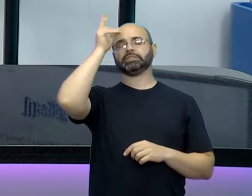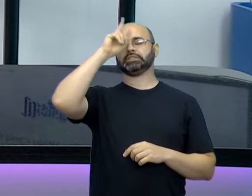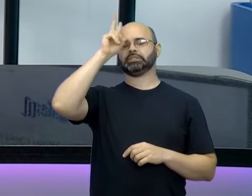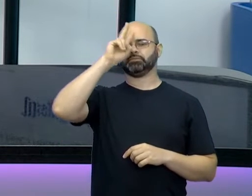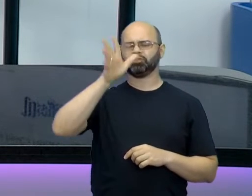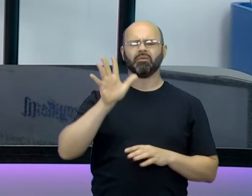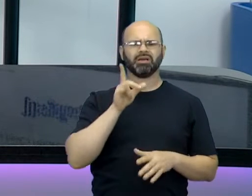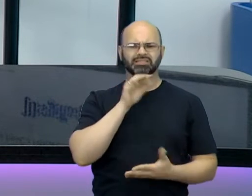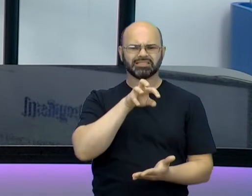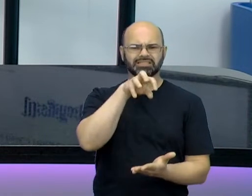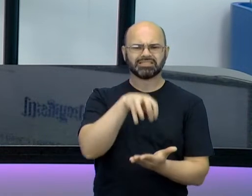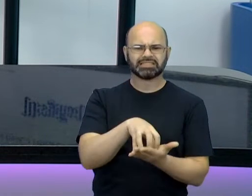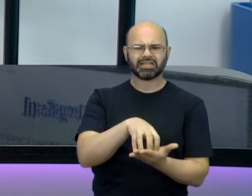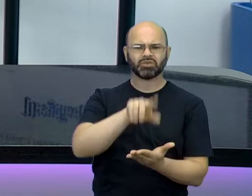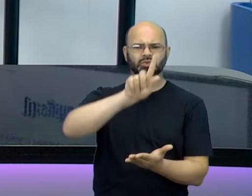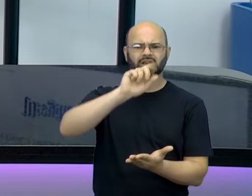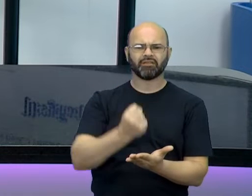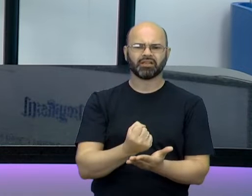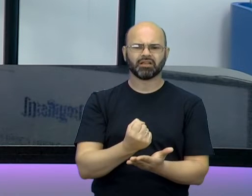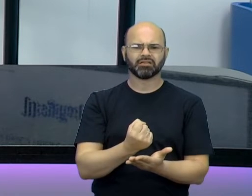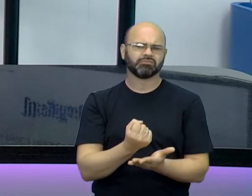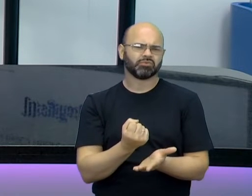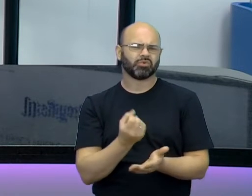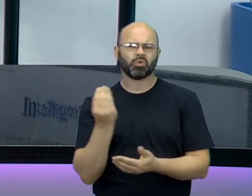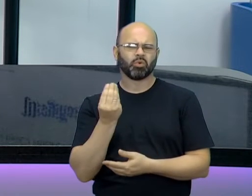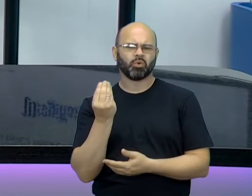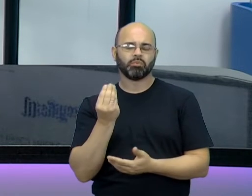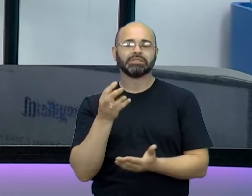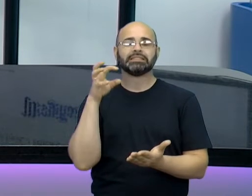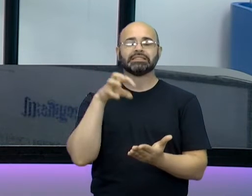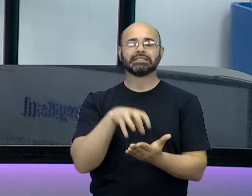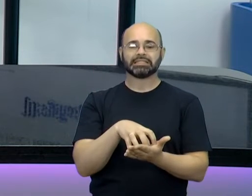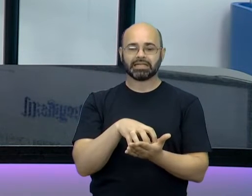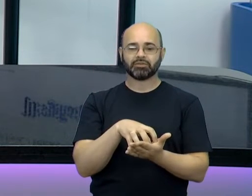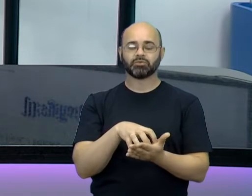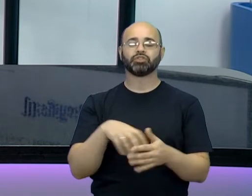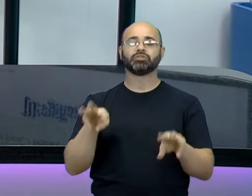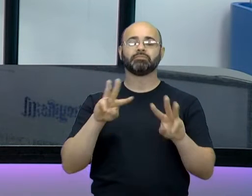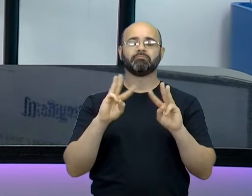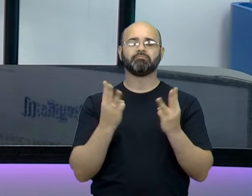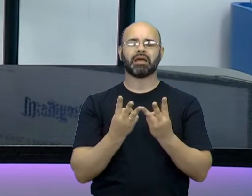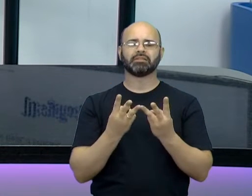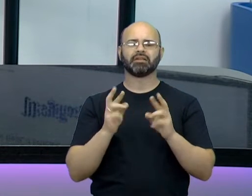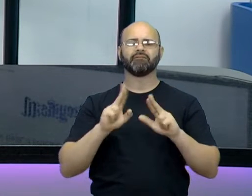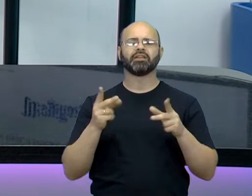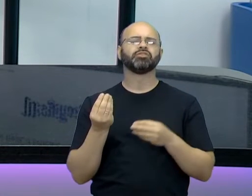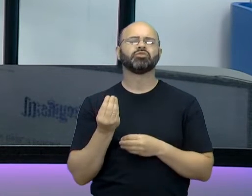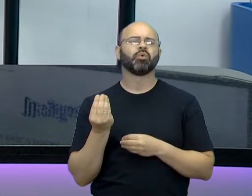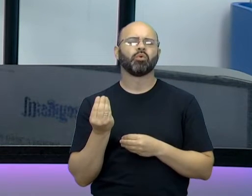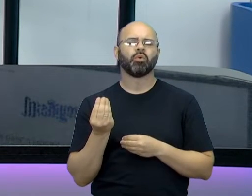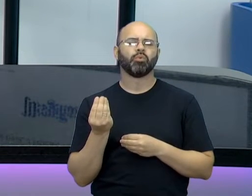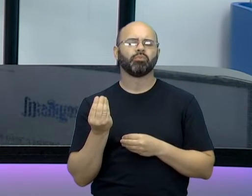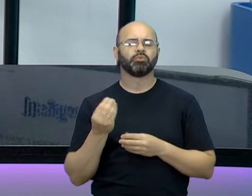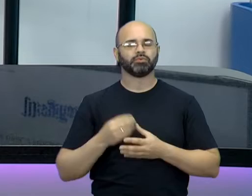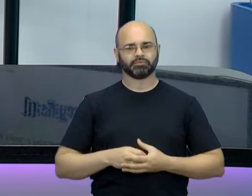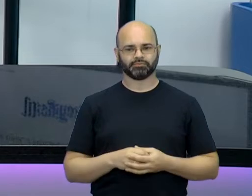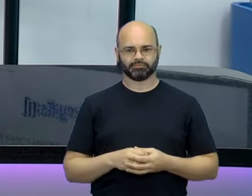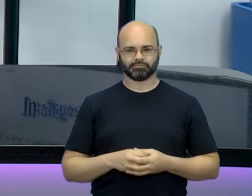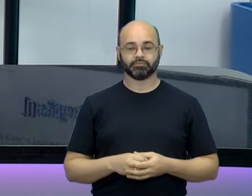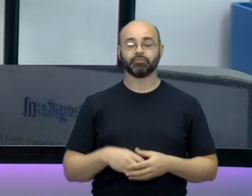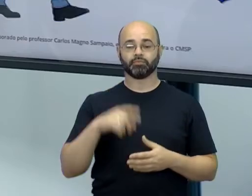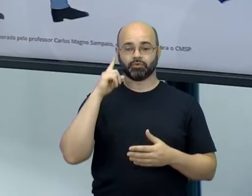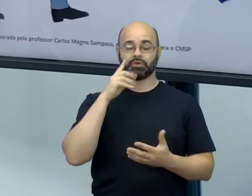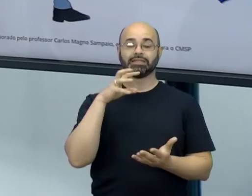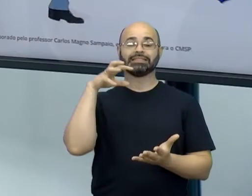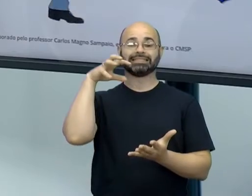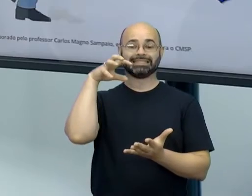de gravidade, qual a diferença de centro de gravidade e centro de massa? Pronto, agora eu vou para o glossário. Aí você coloca lá no glossário, centro